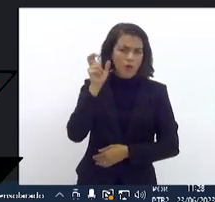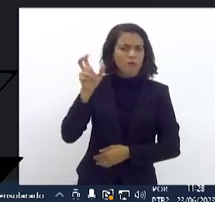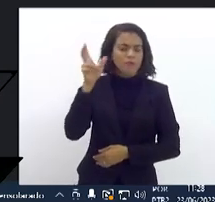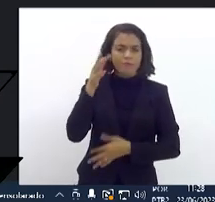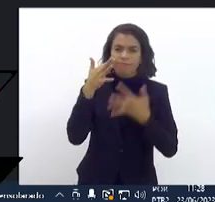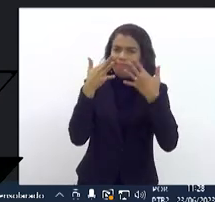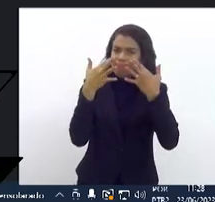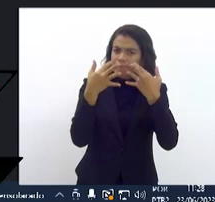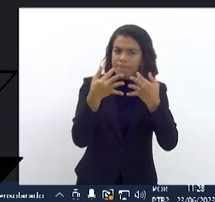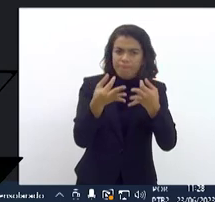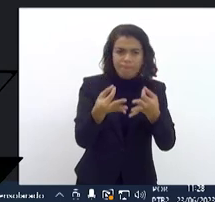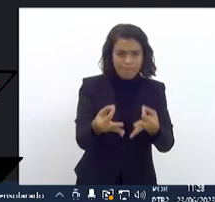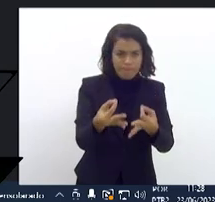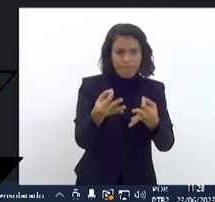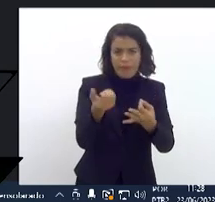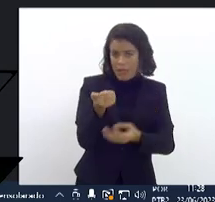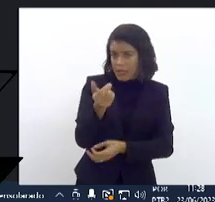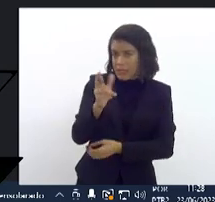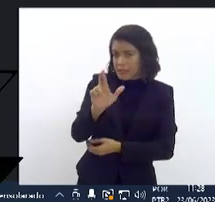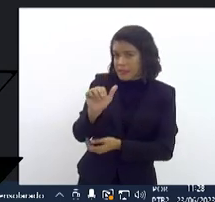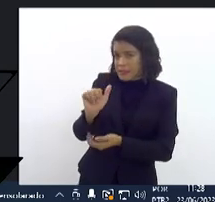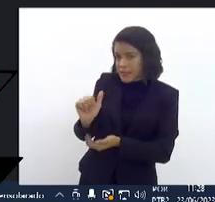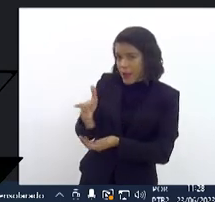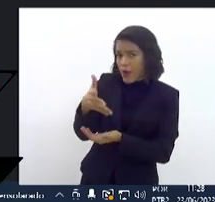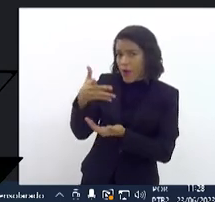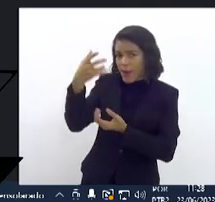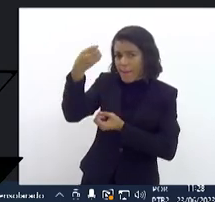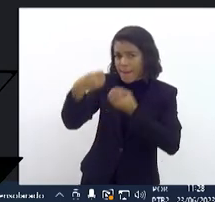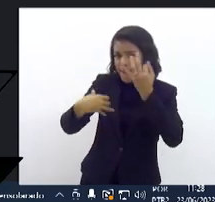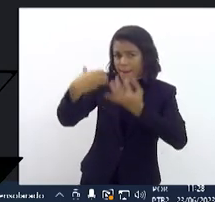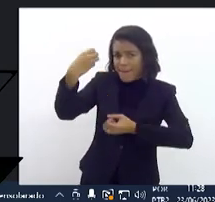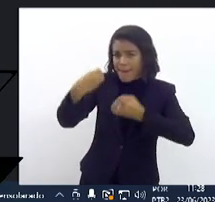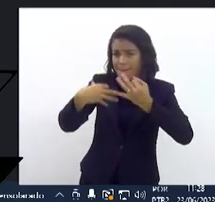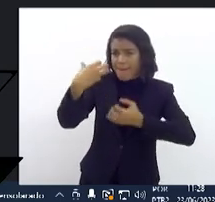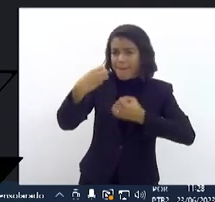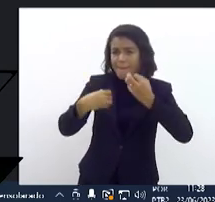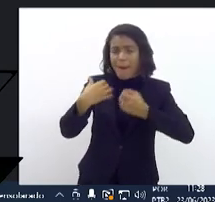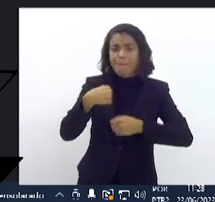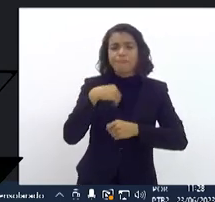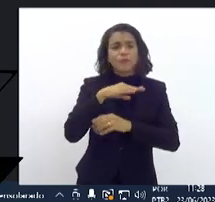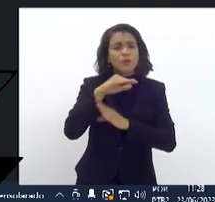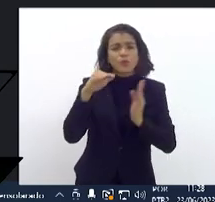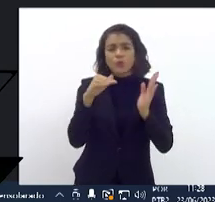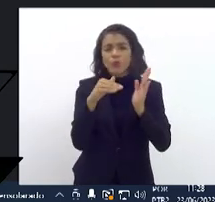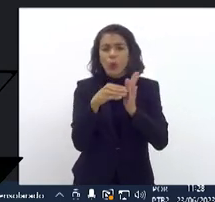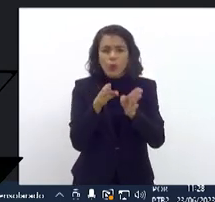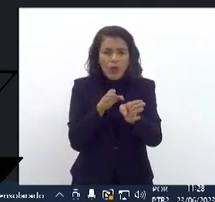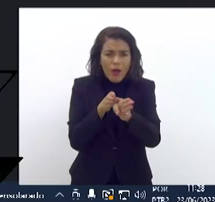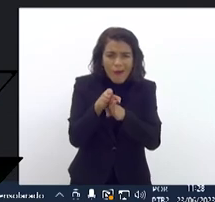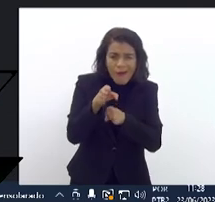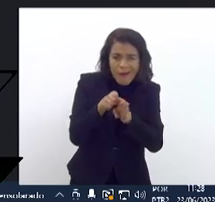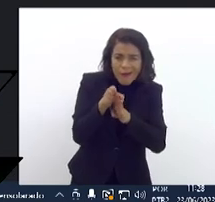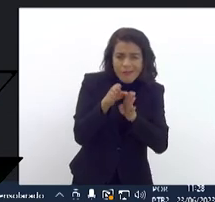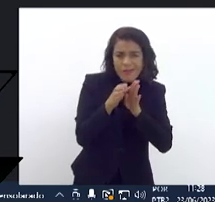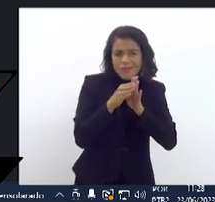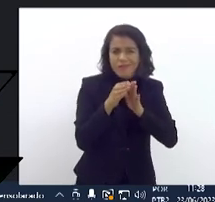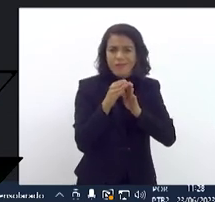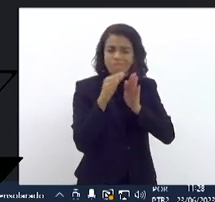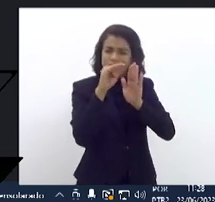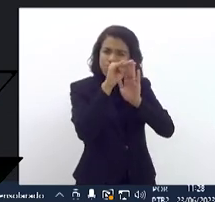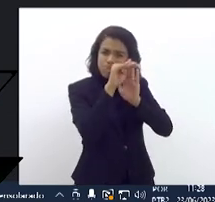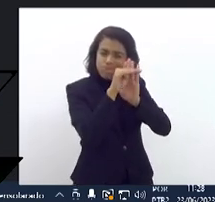ao que a senhora acabou de falar né todo o norte que pretende que seja